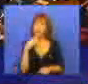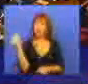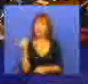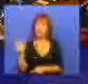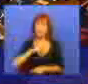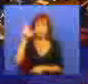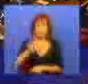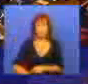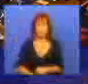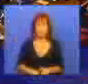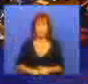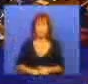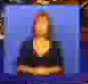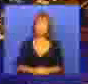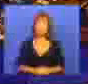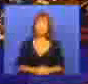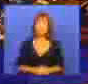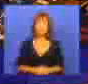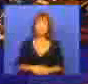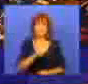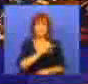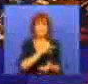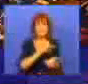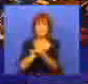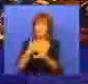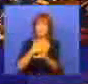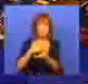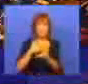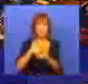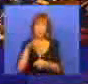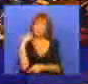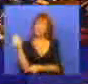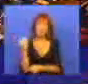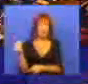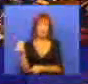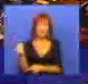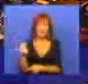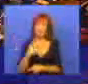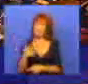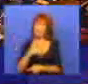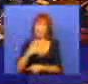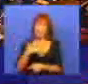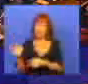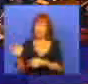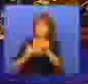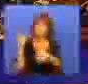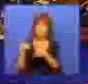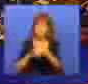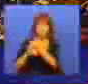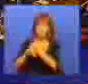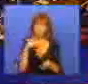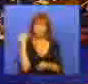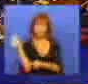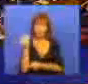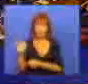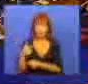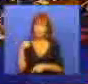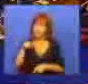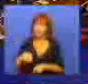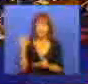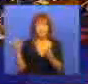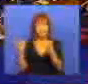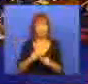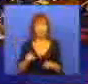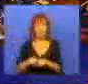juventude portuguesa. Os senhores não gostam de jovens, não gostam do movimento associativo juvenil, e este